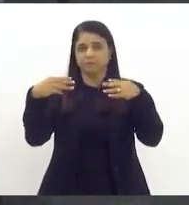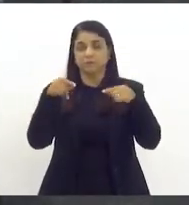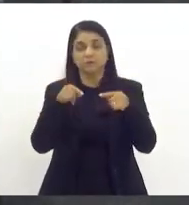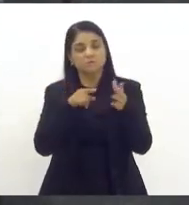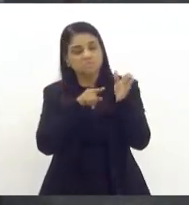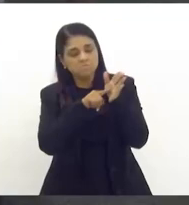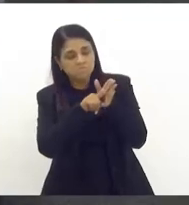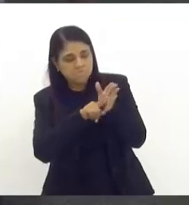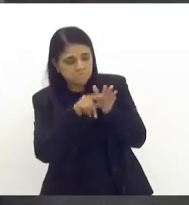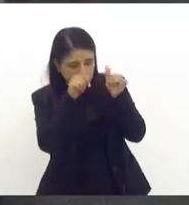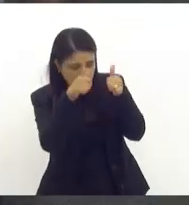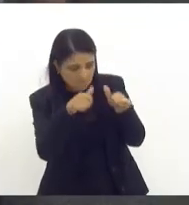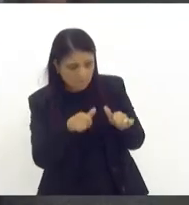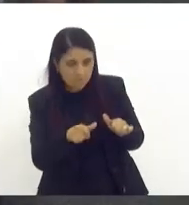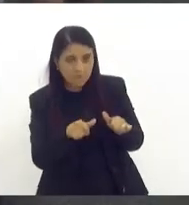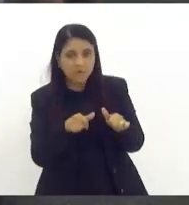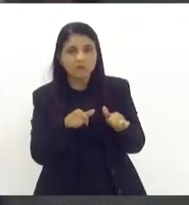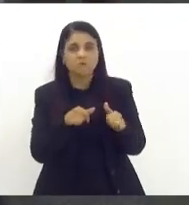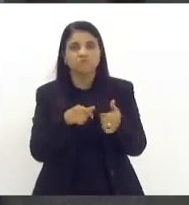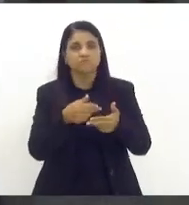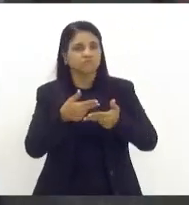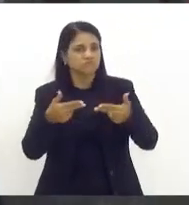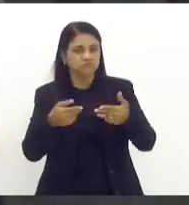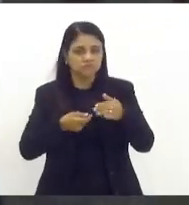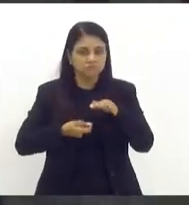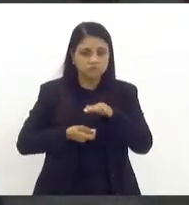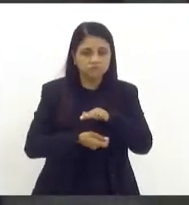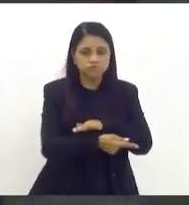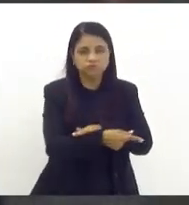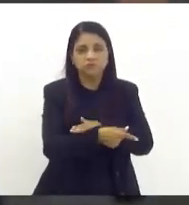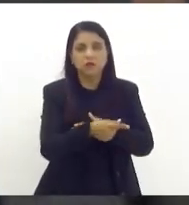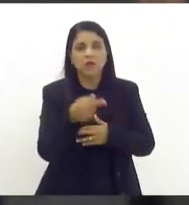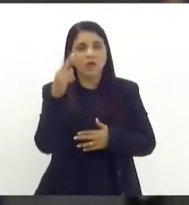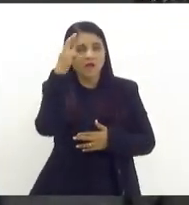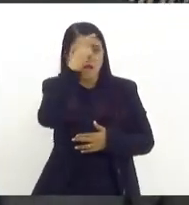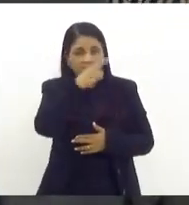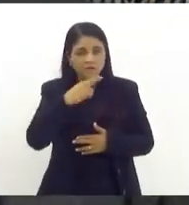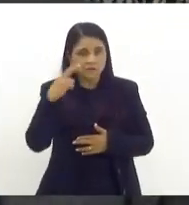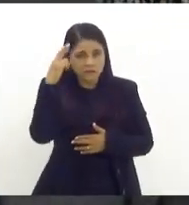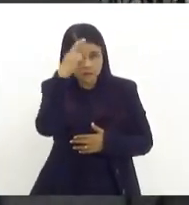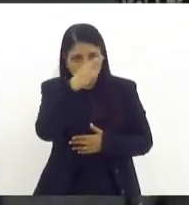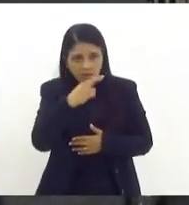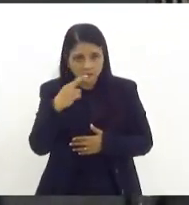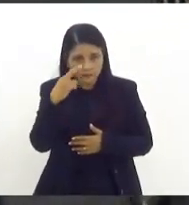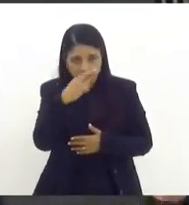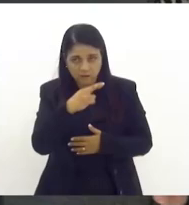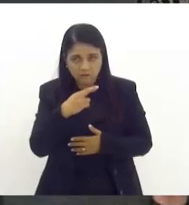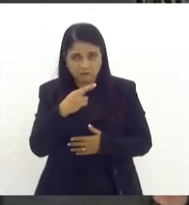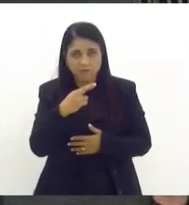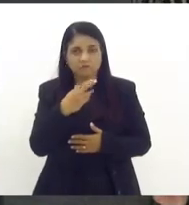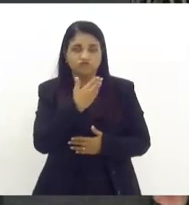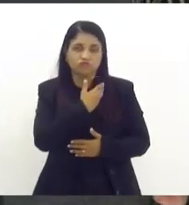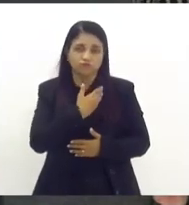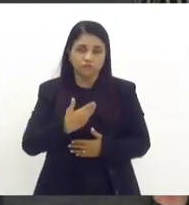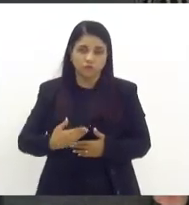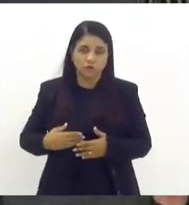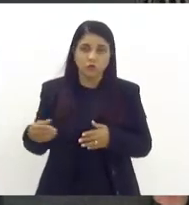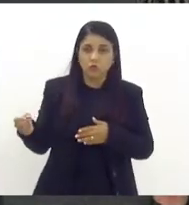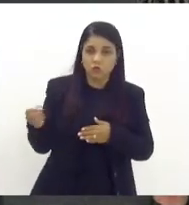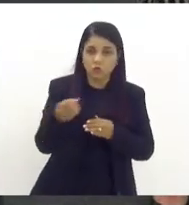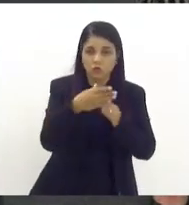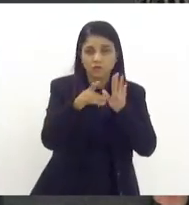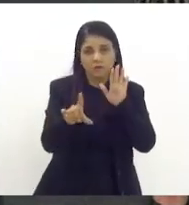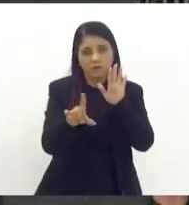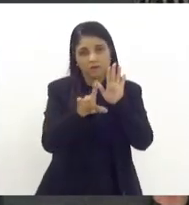verificar os benefícios fiscais concedidos pelo governo nas novas legislações que